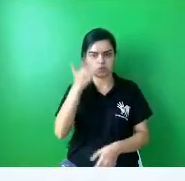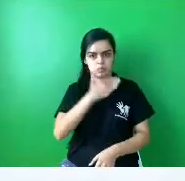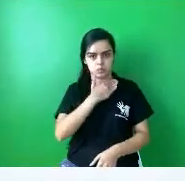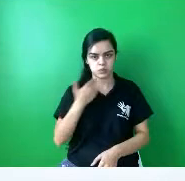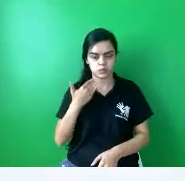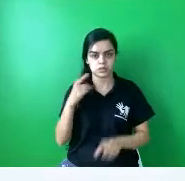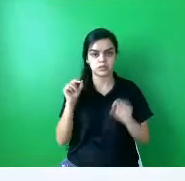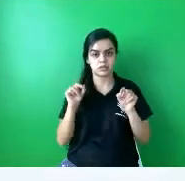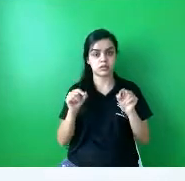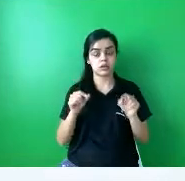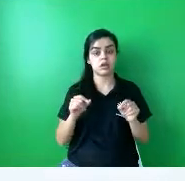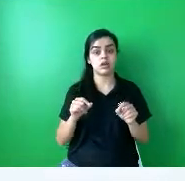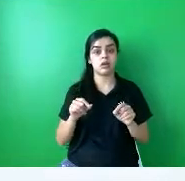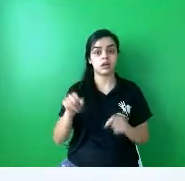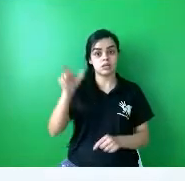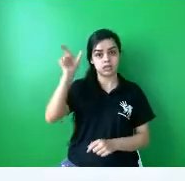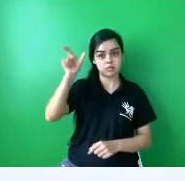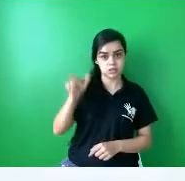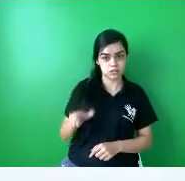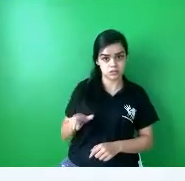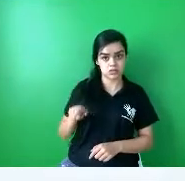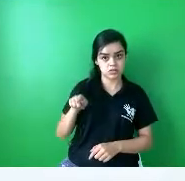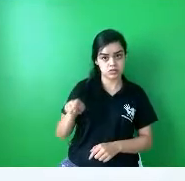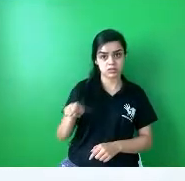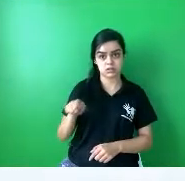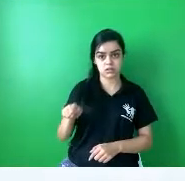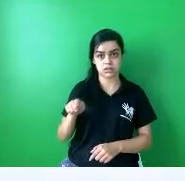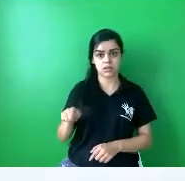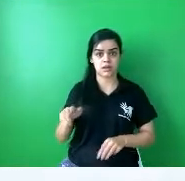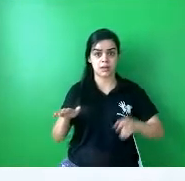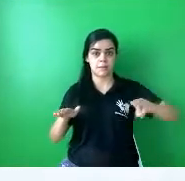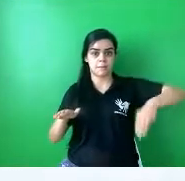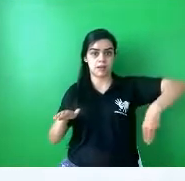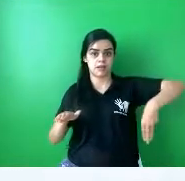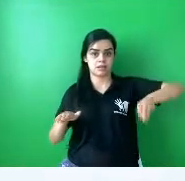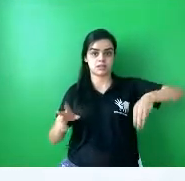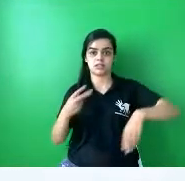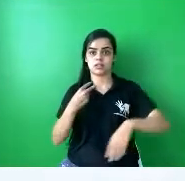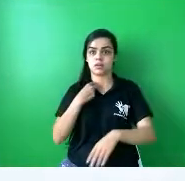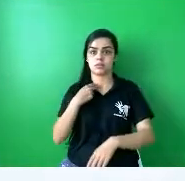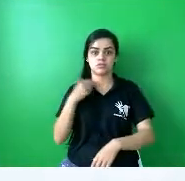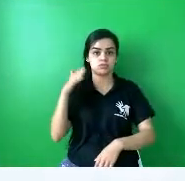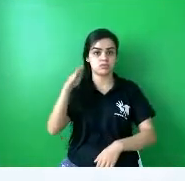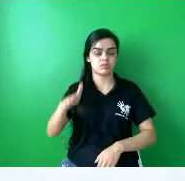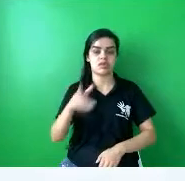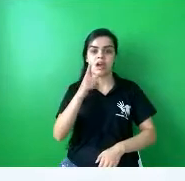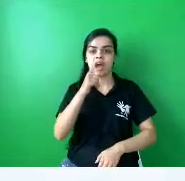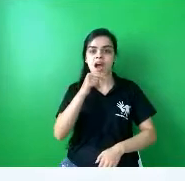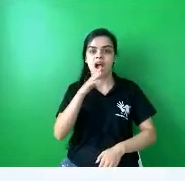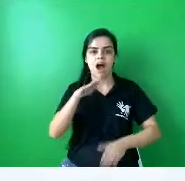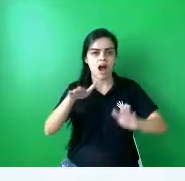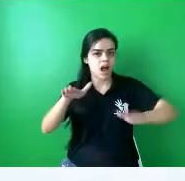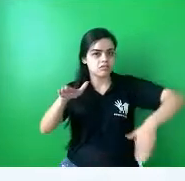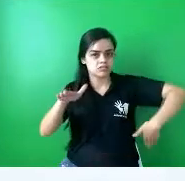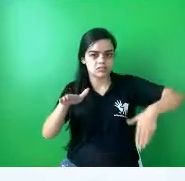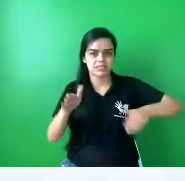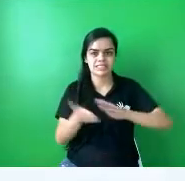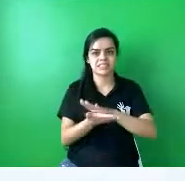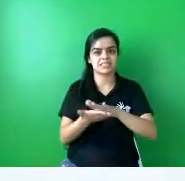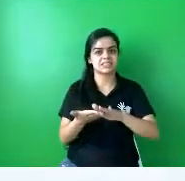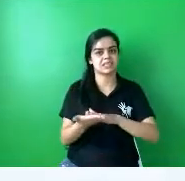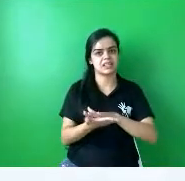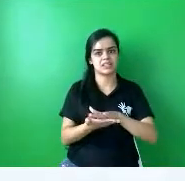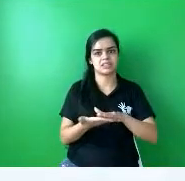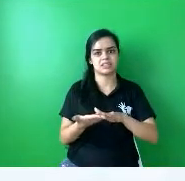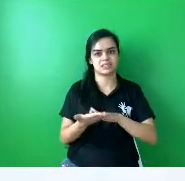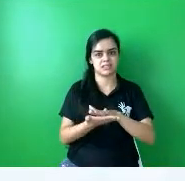as pessoas, elas aqui em Matinhos não podiam nem entrar na água, né? Tem momentos que eles podem entrar na água